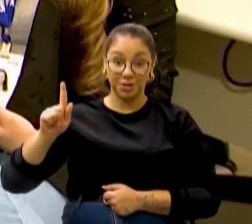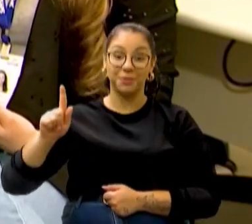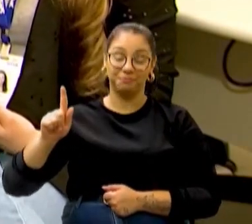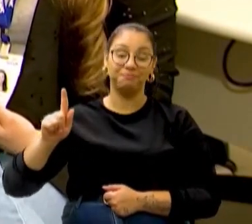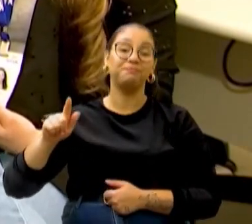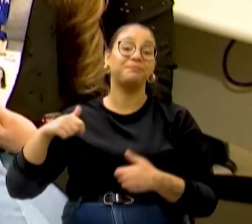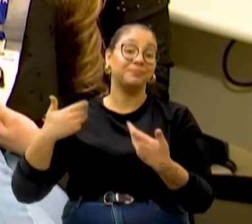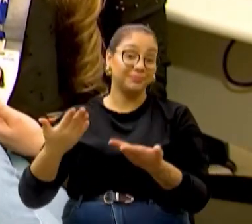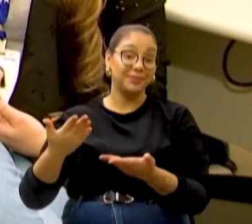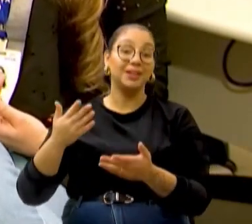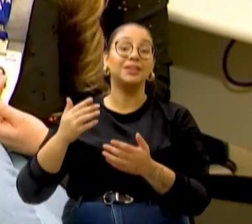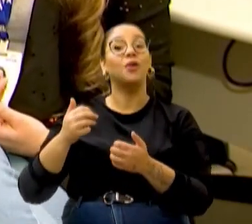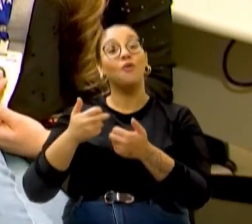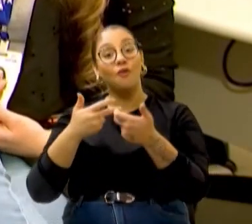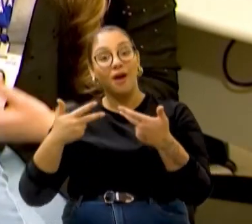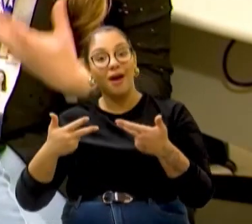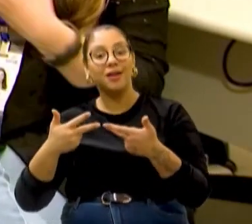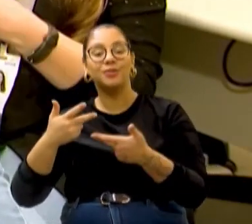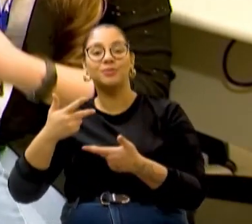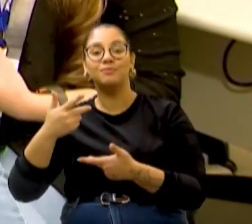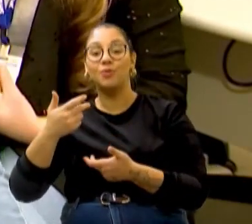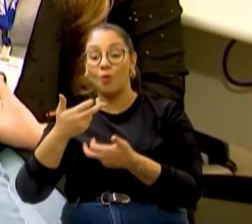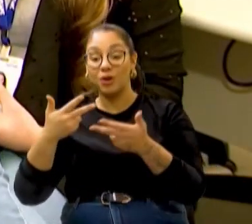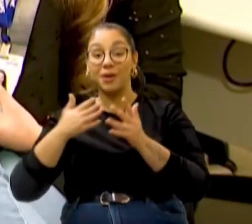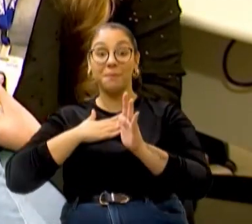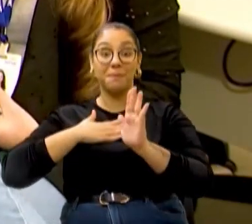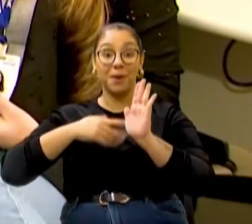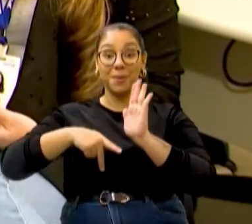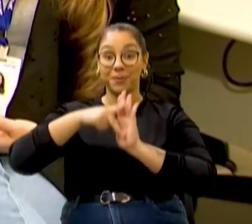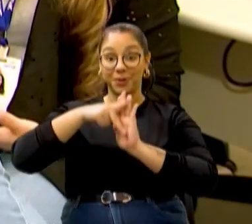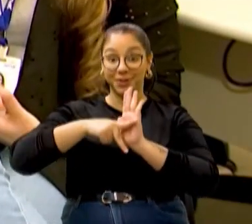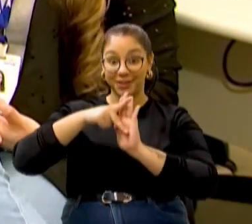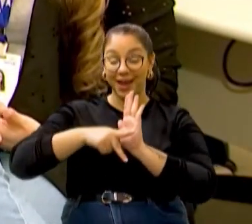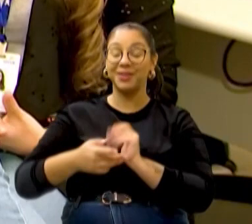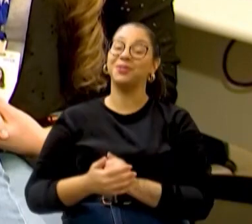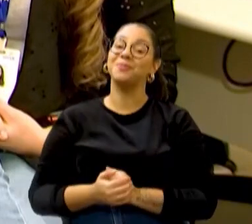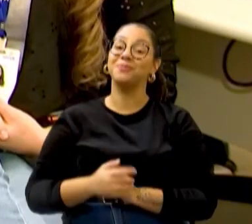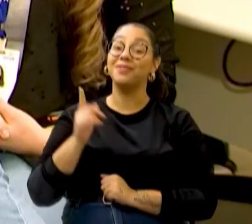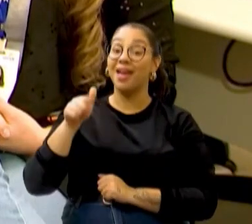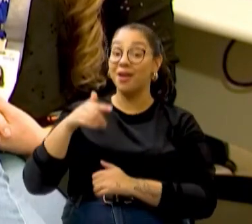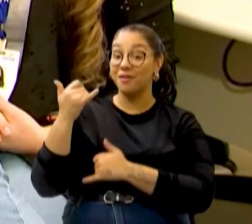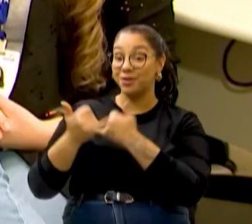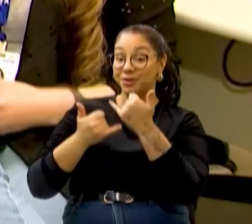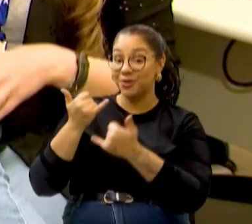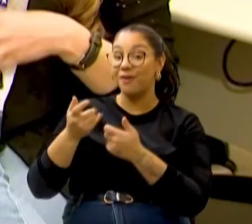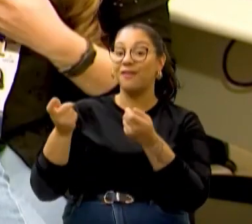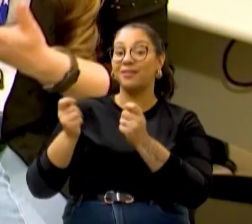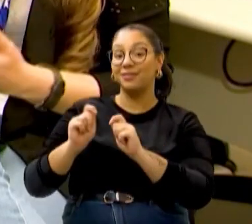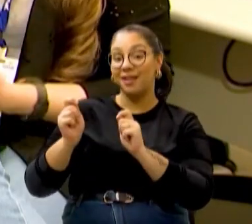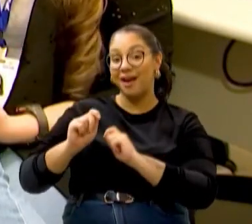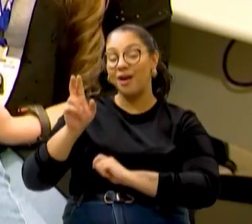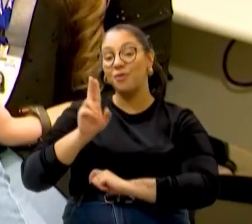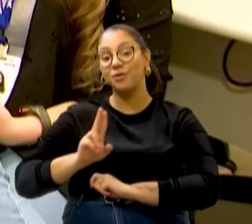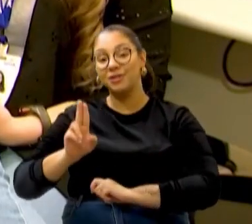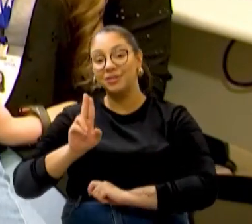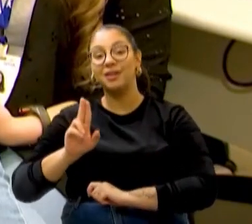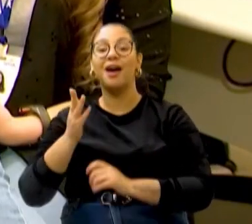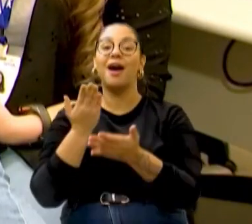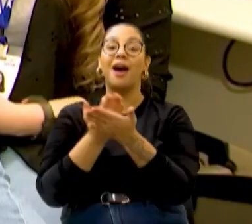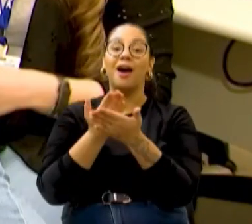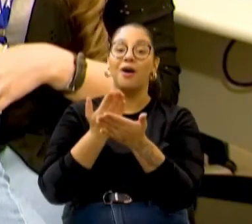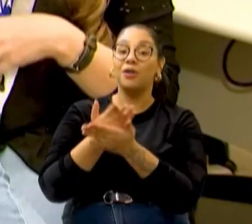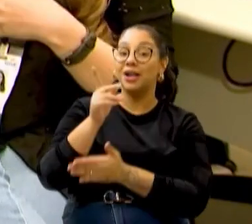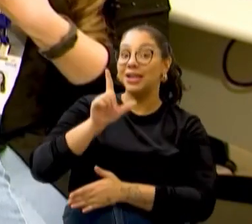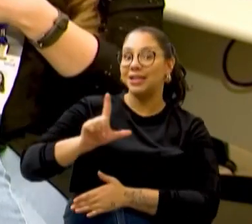da área de linguagens então eu consigo falar com mais propriedades sobre os meus projetos e é um jogo então que dá para